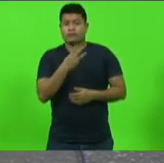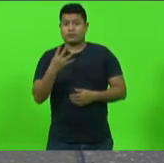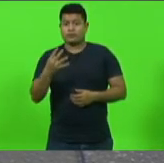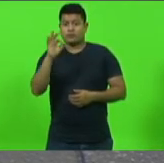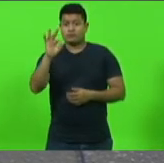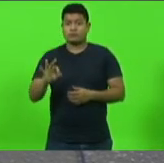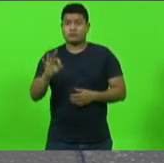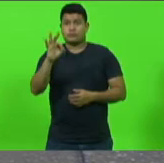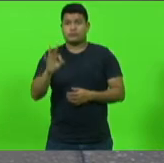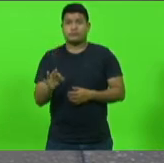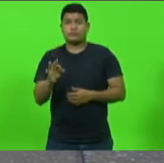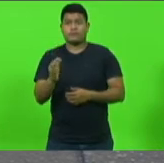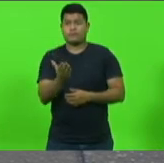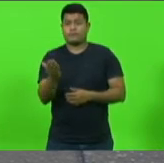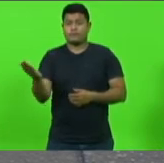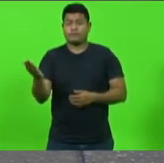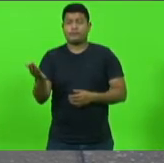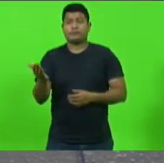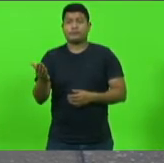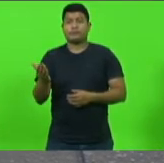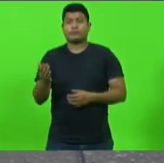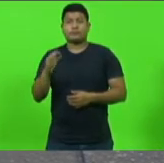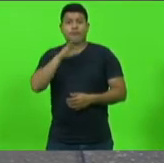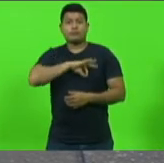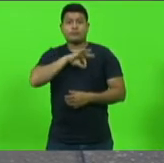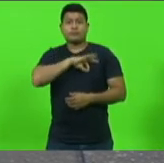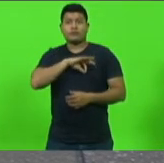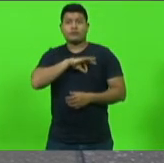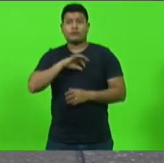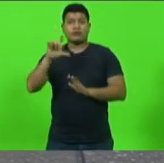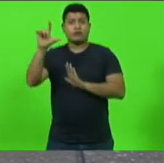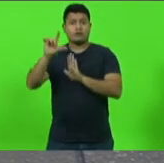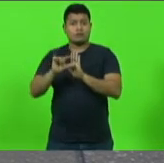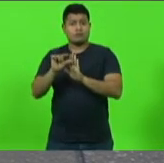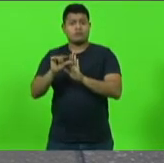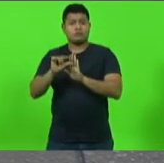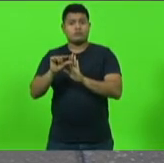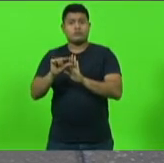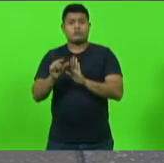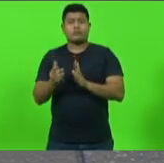34% para aqueles que ganham menos, quem são os que ganham menos?